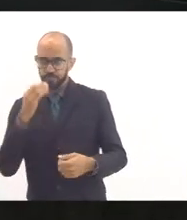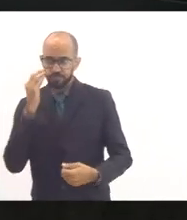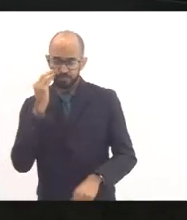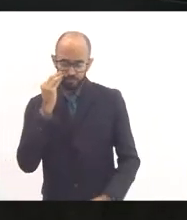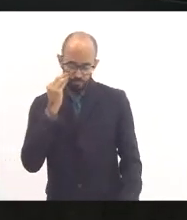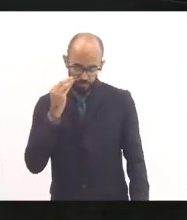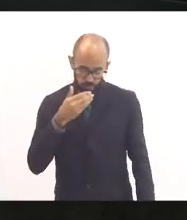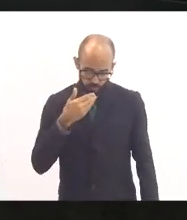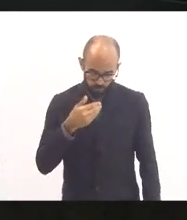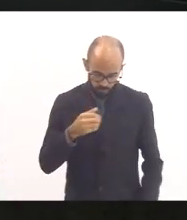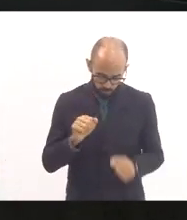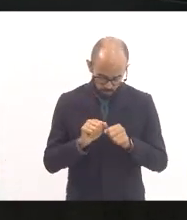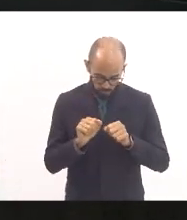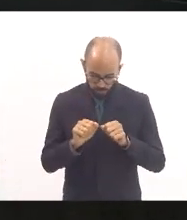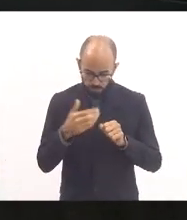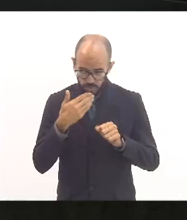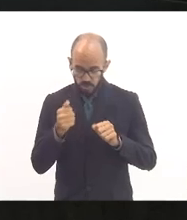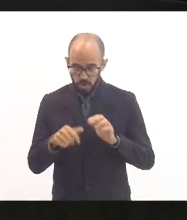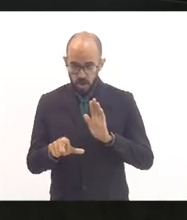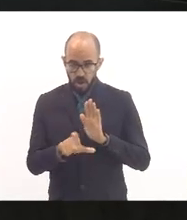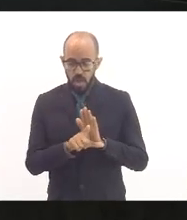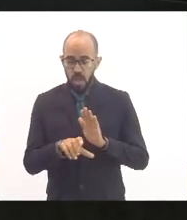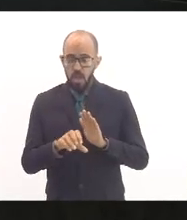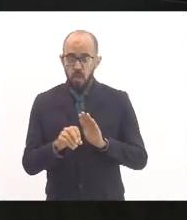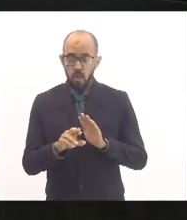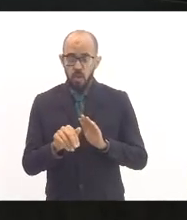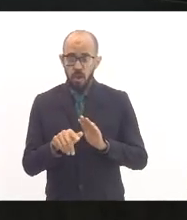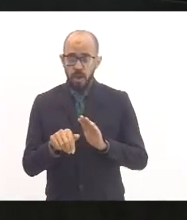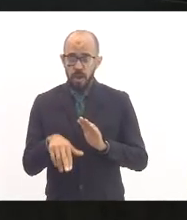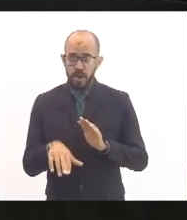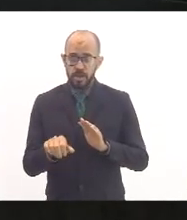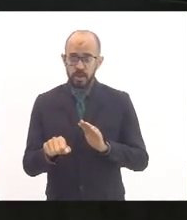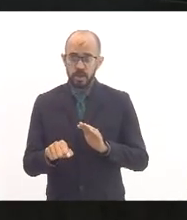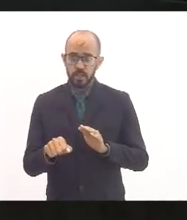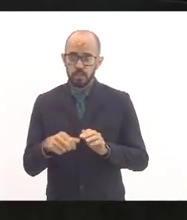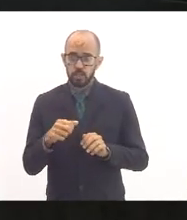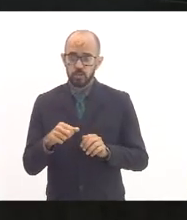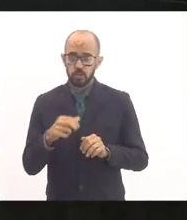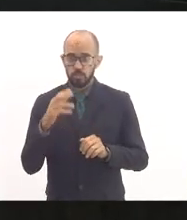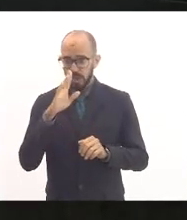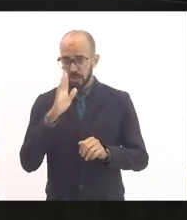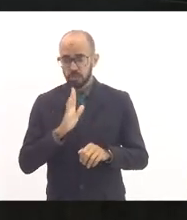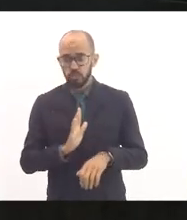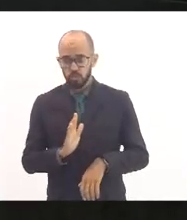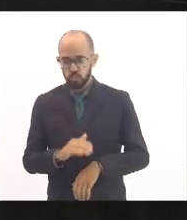Lei Orgânica do Brasil do Brasil